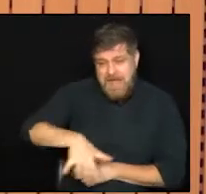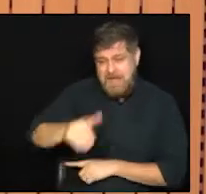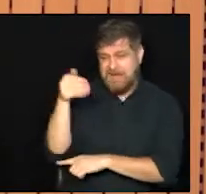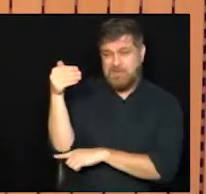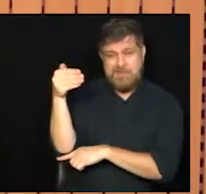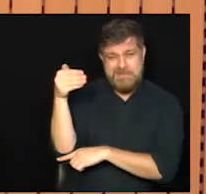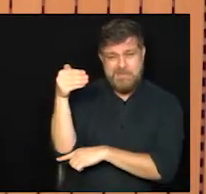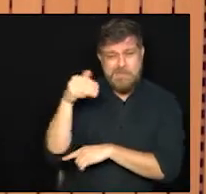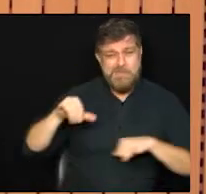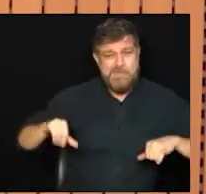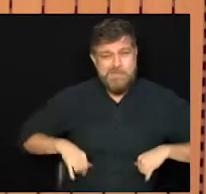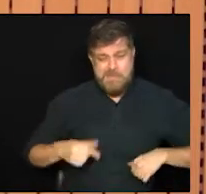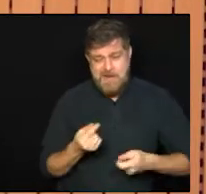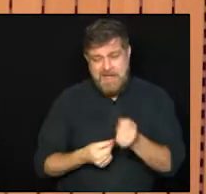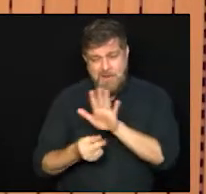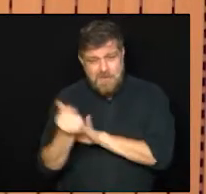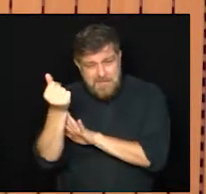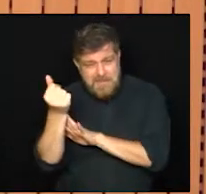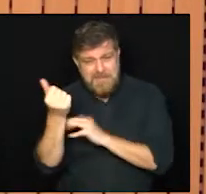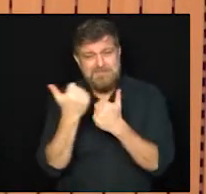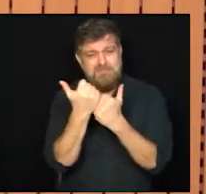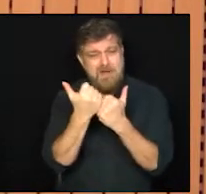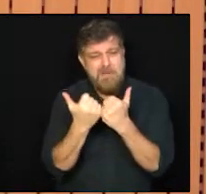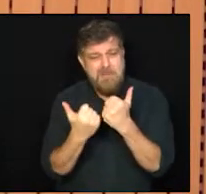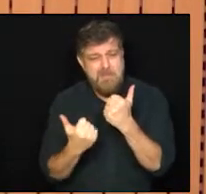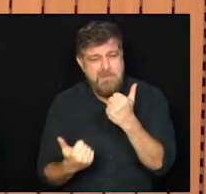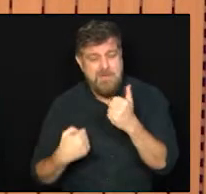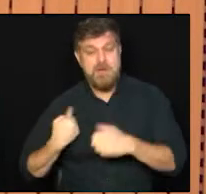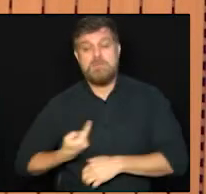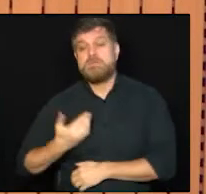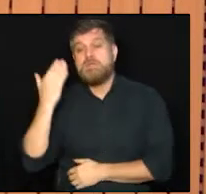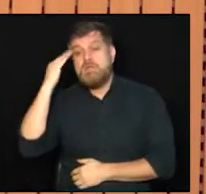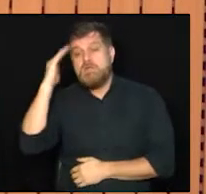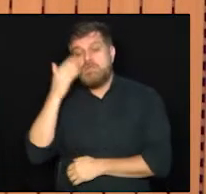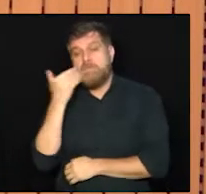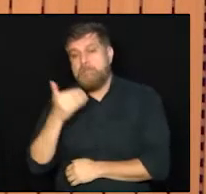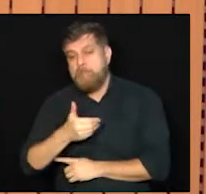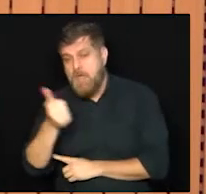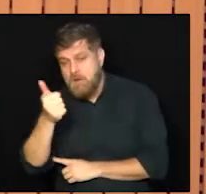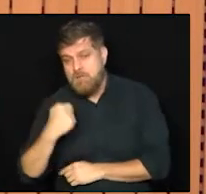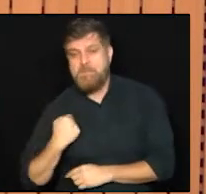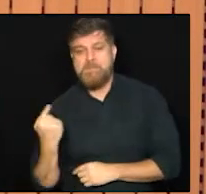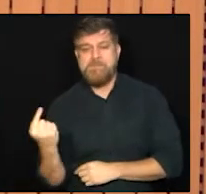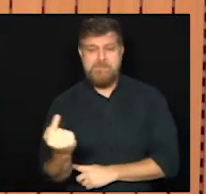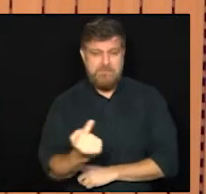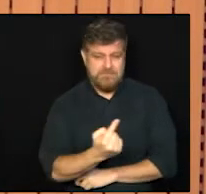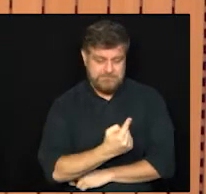setor. Mas, para a gente compreender um pouquinho melhor isso, é que nós